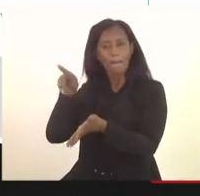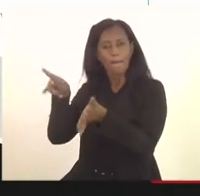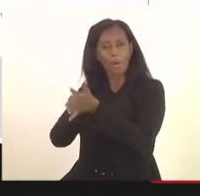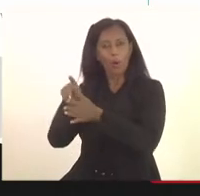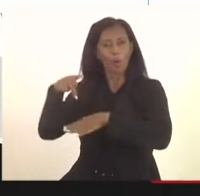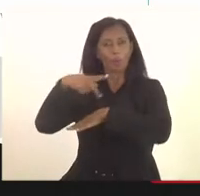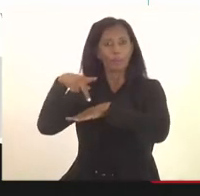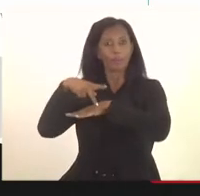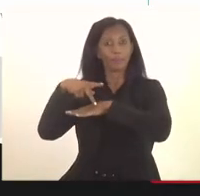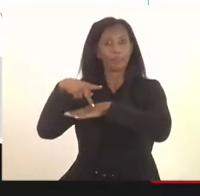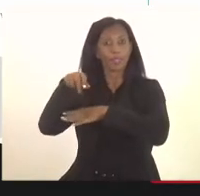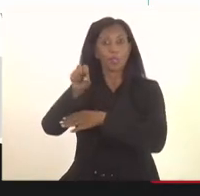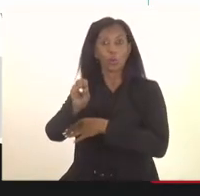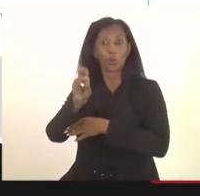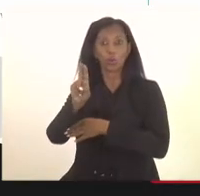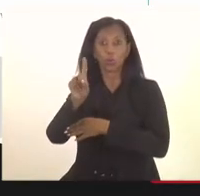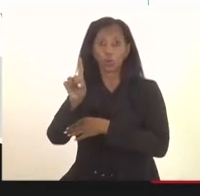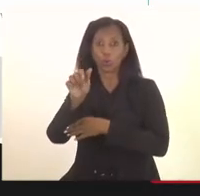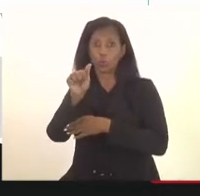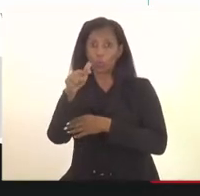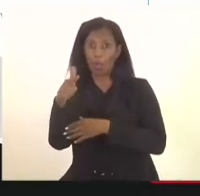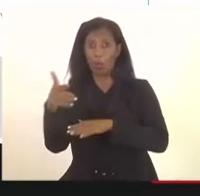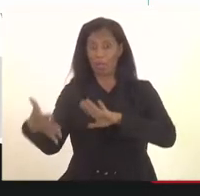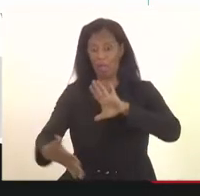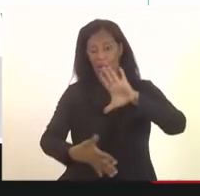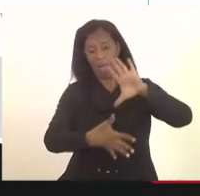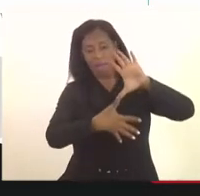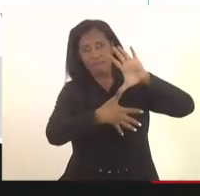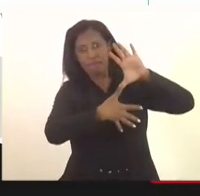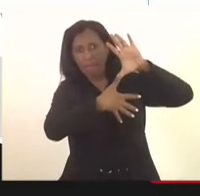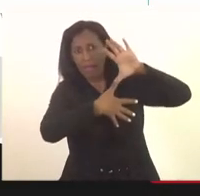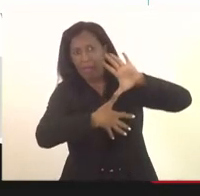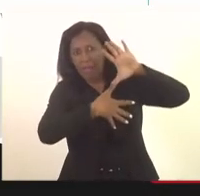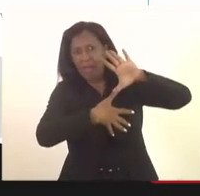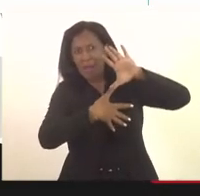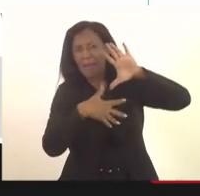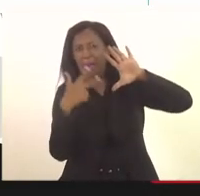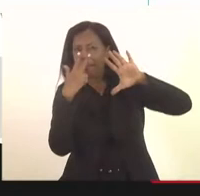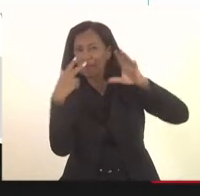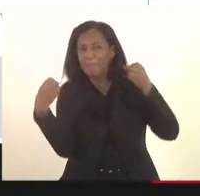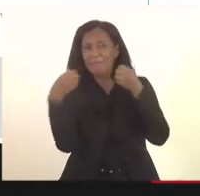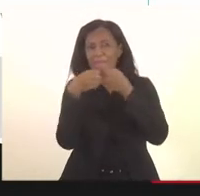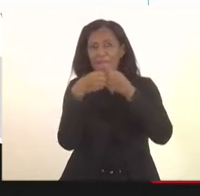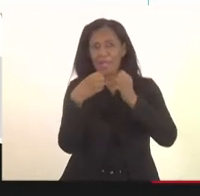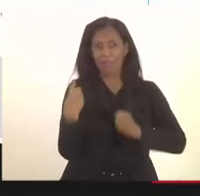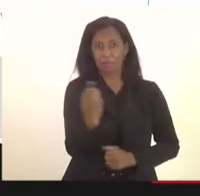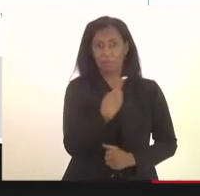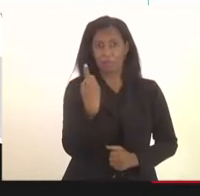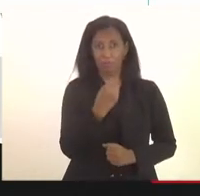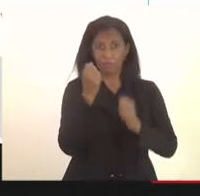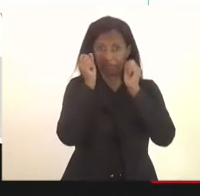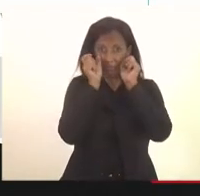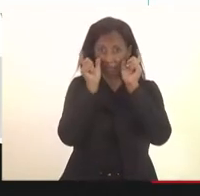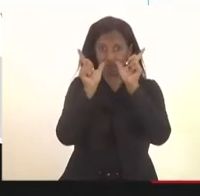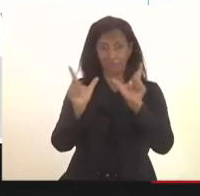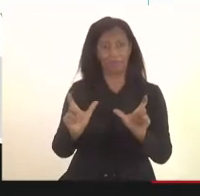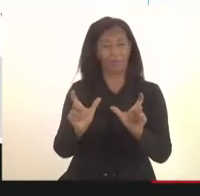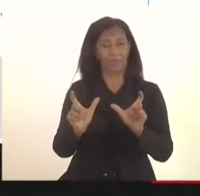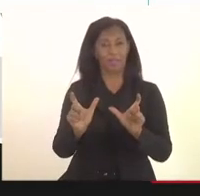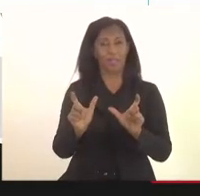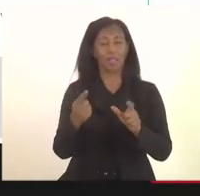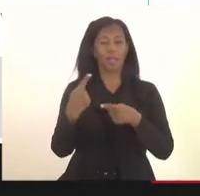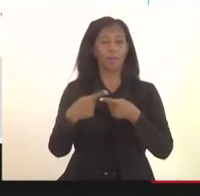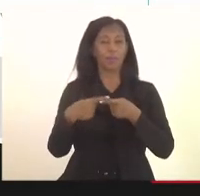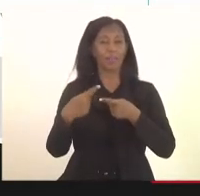E nas Américas, que é o que é bem mais próximo da gente, que é importante a gente estar sempre atento, porque existe